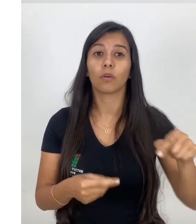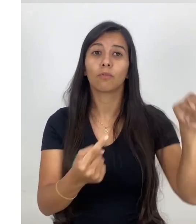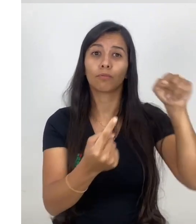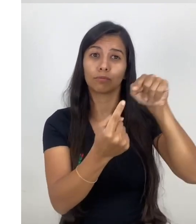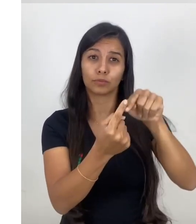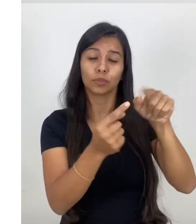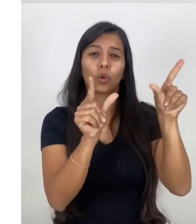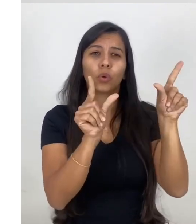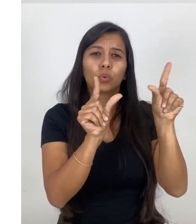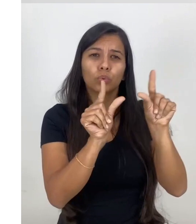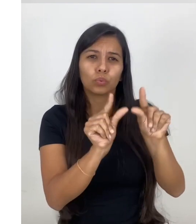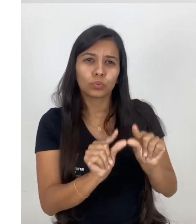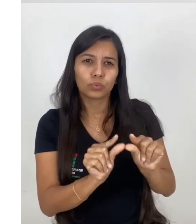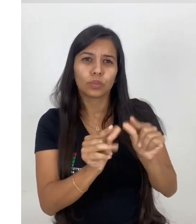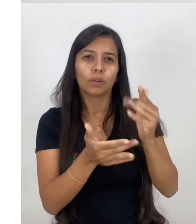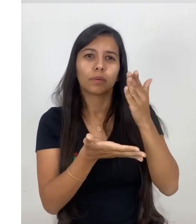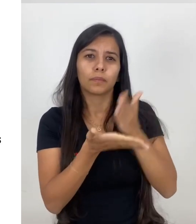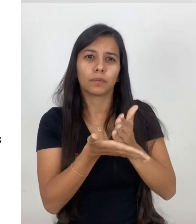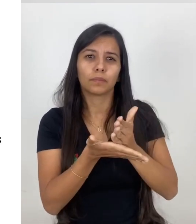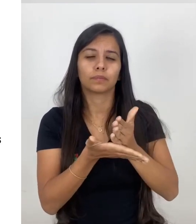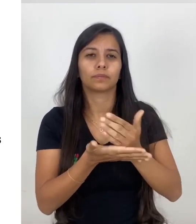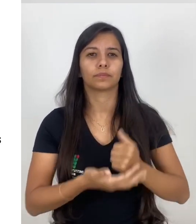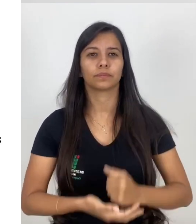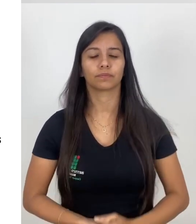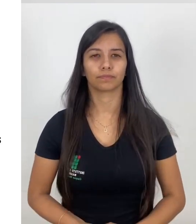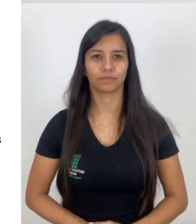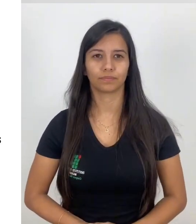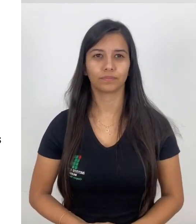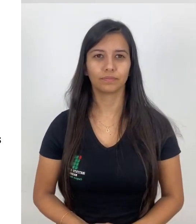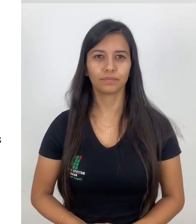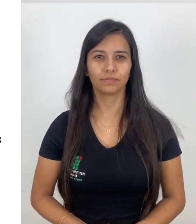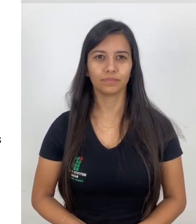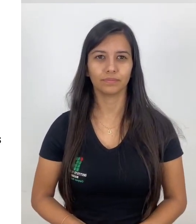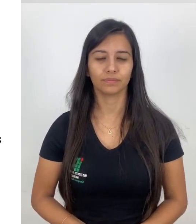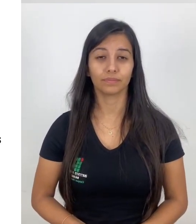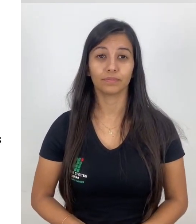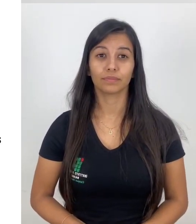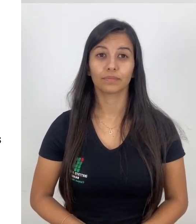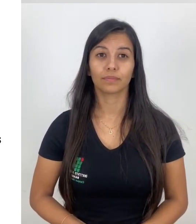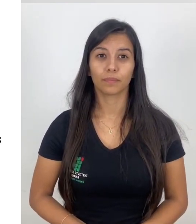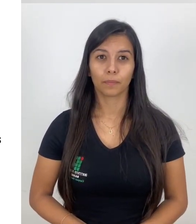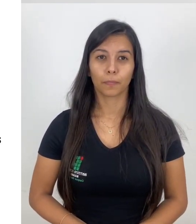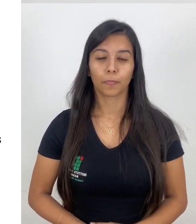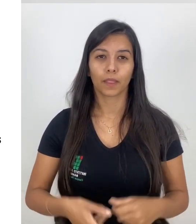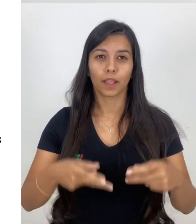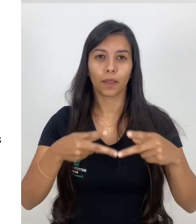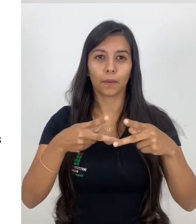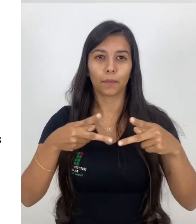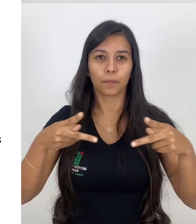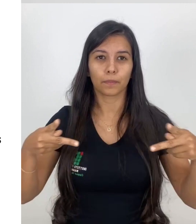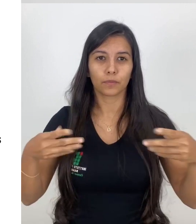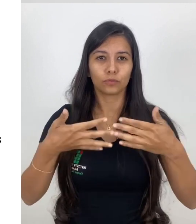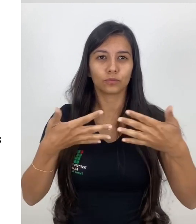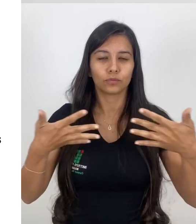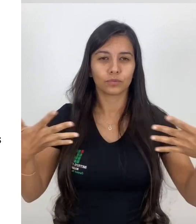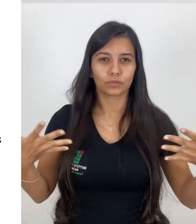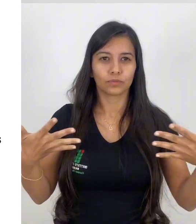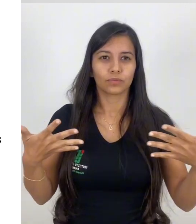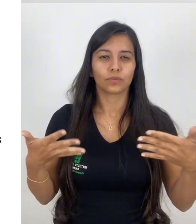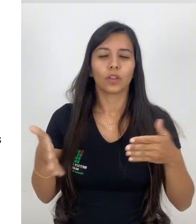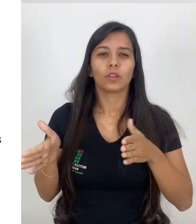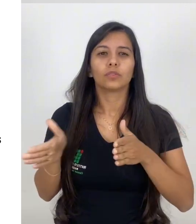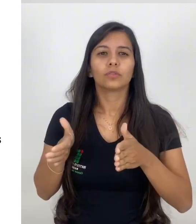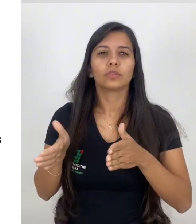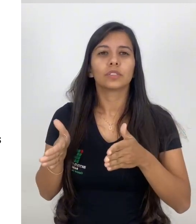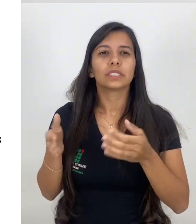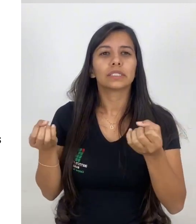objetivo da meiose 1, tá? Agora a gente vai para essas fases. Bom, a prófase 1 da meiose 1, ela